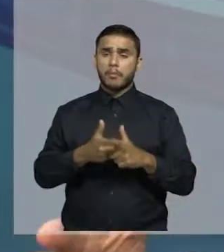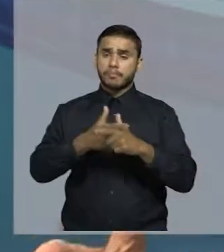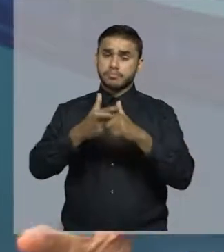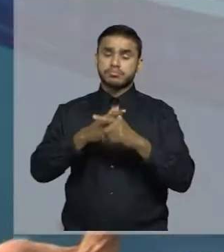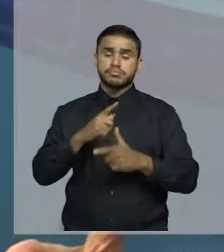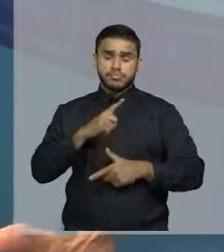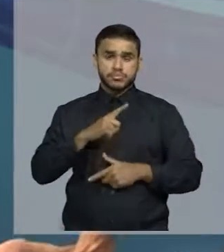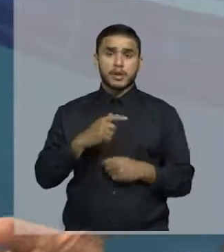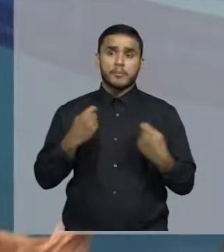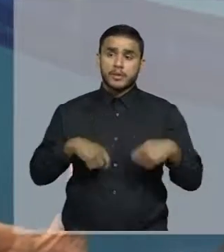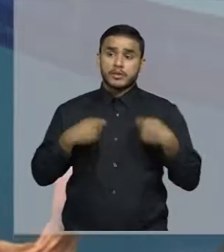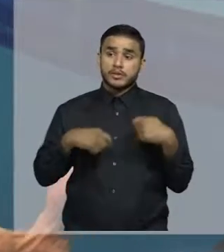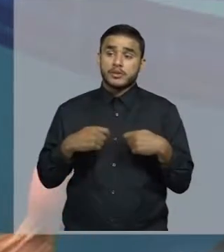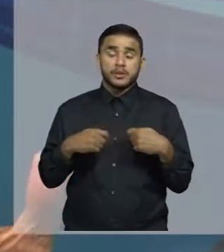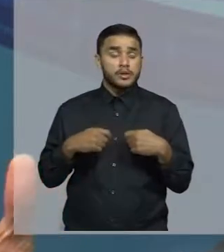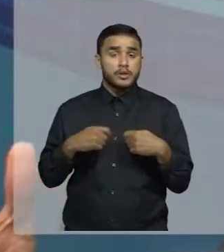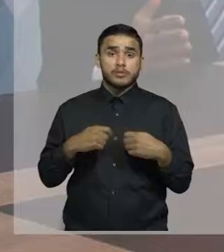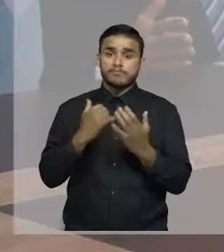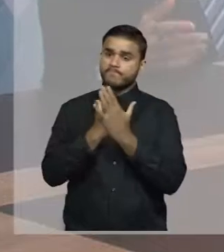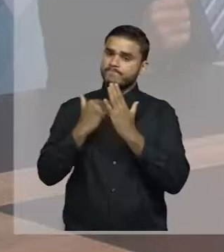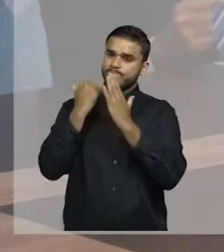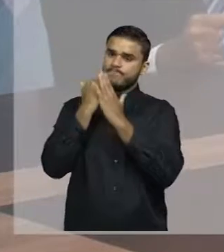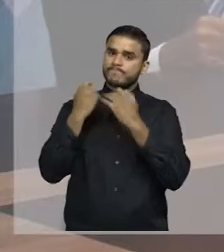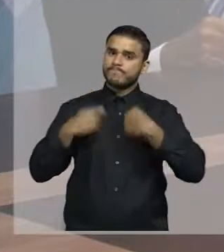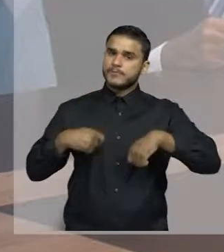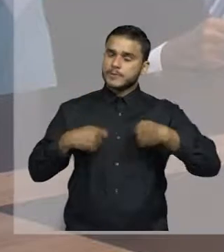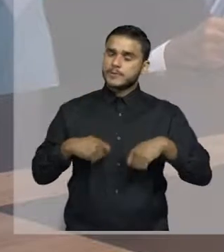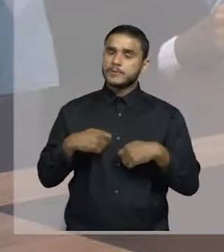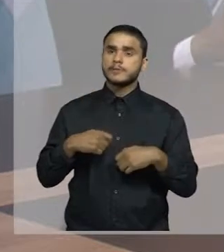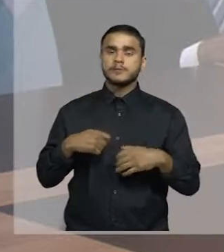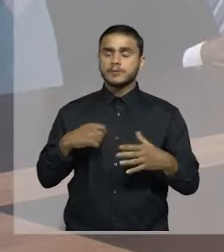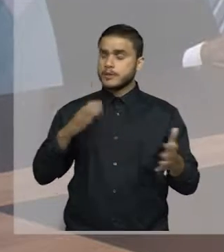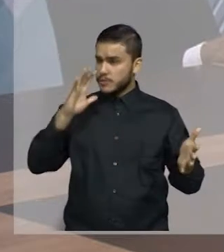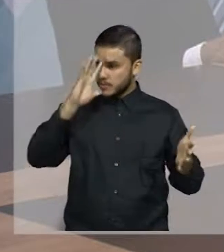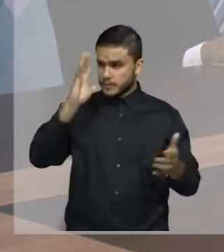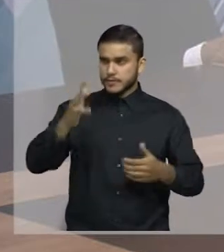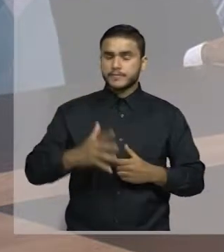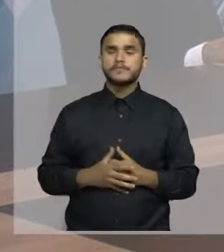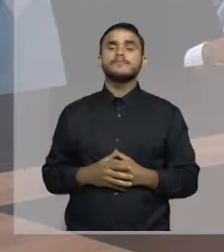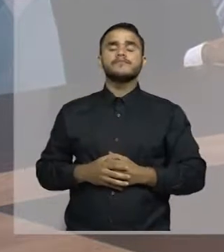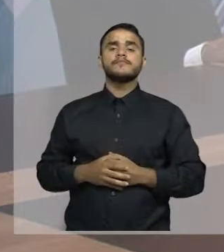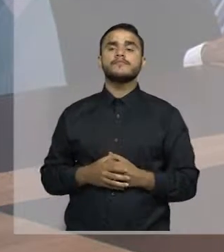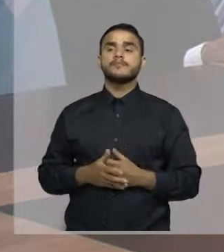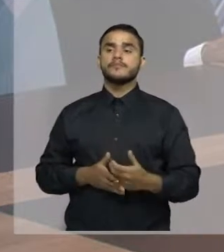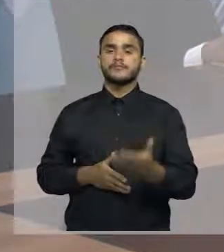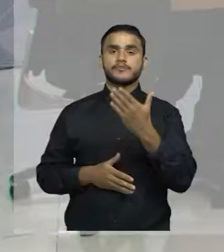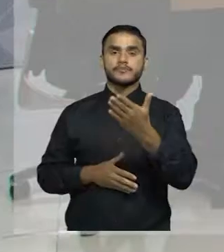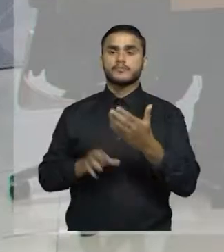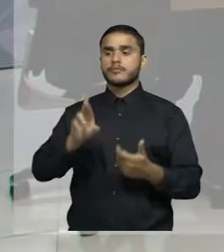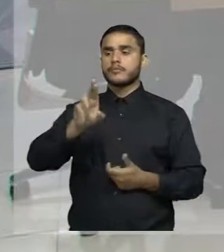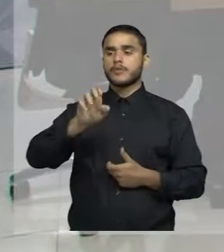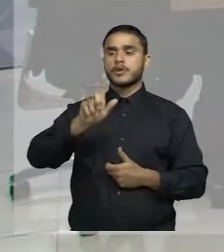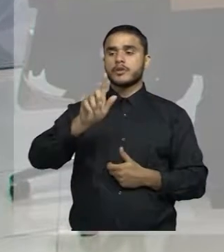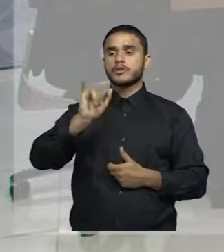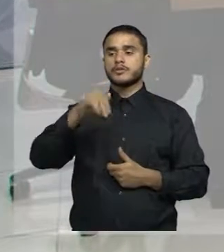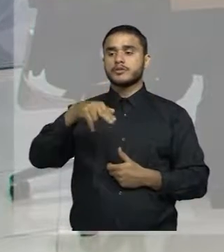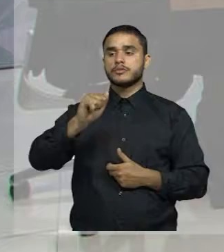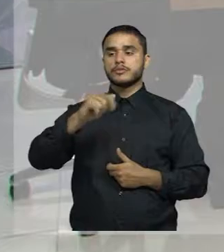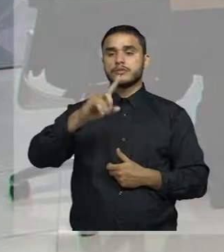maior será a necessidade de adotarmos medidas mais graves. Mais graves. Professor Reginaldo, isso é